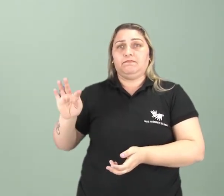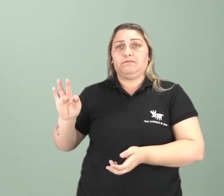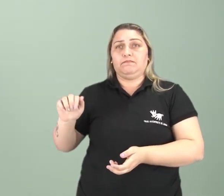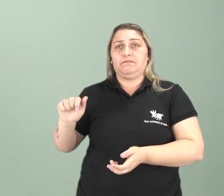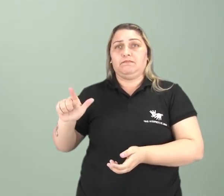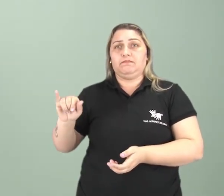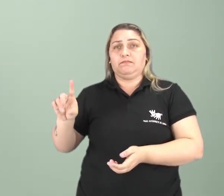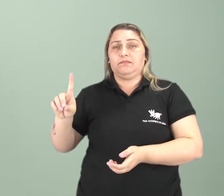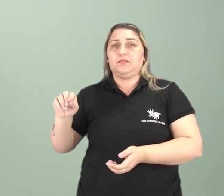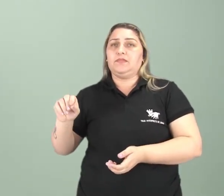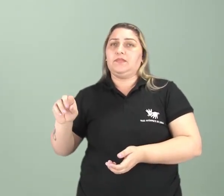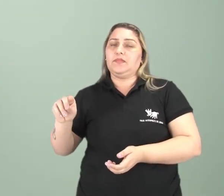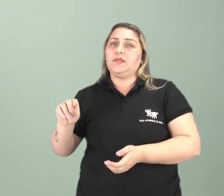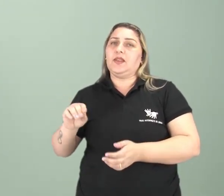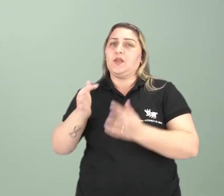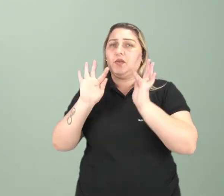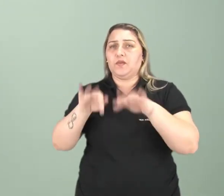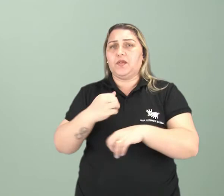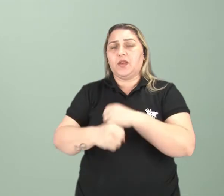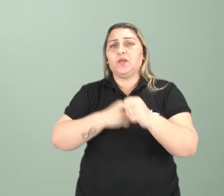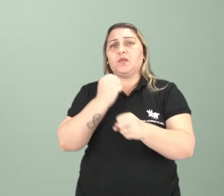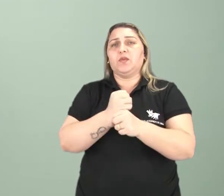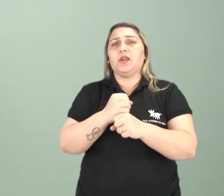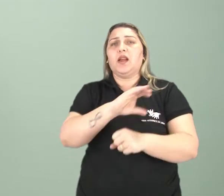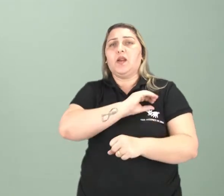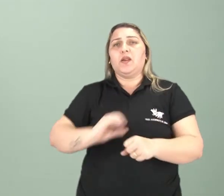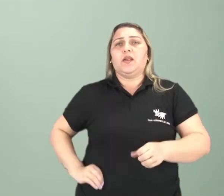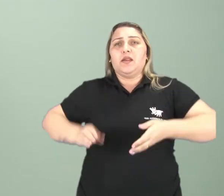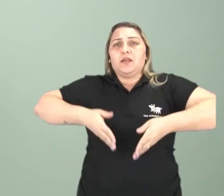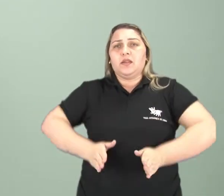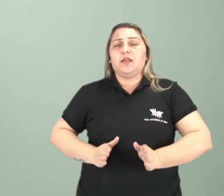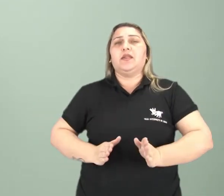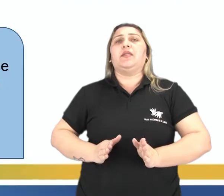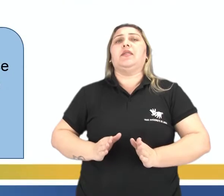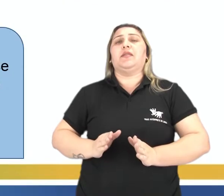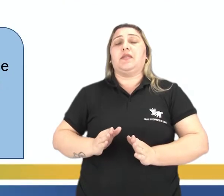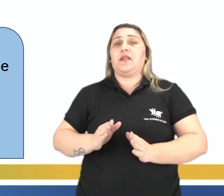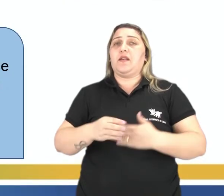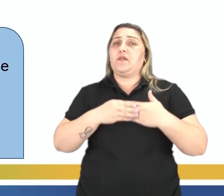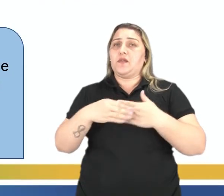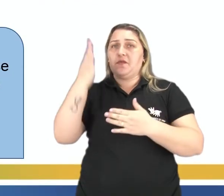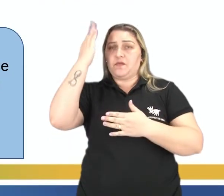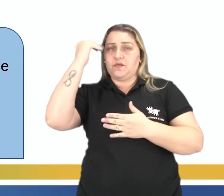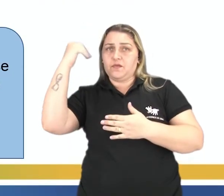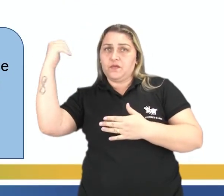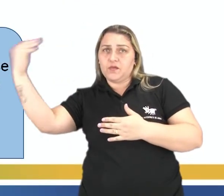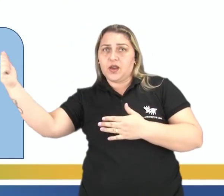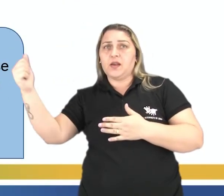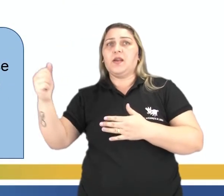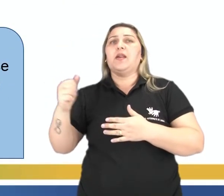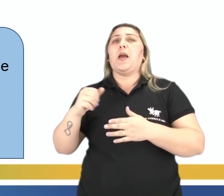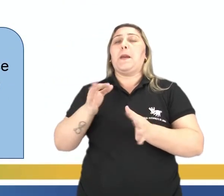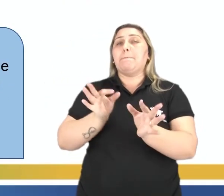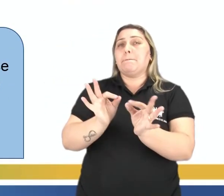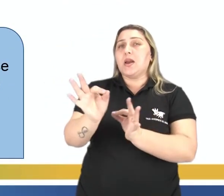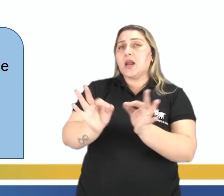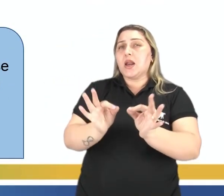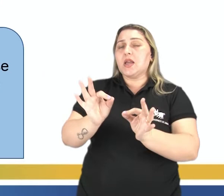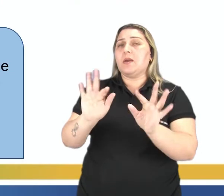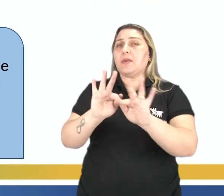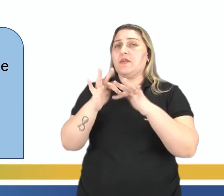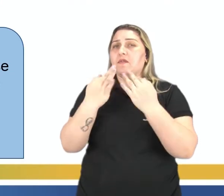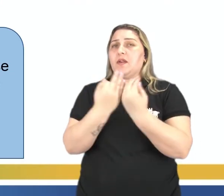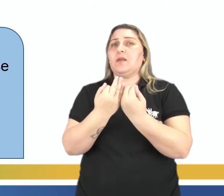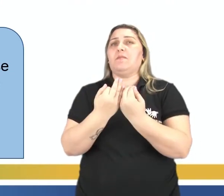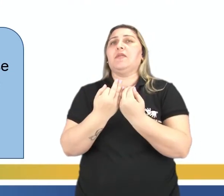ali ao Cristo da Bíblia. Que se dariam através do famoso e bastante difundido planejamento familiar.